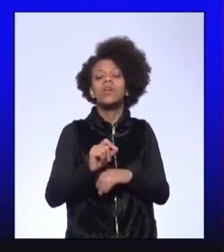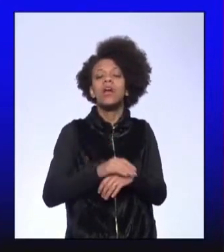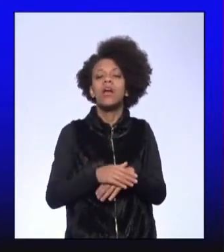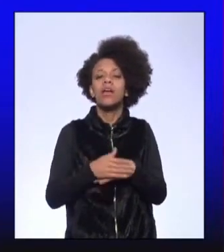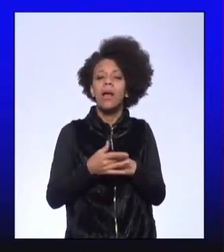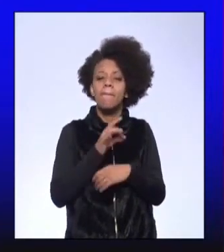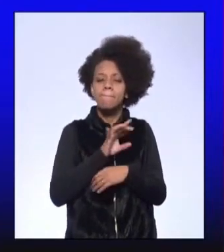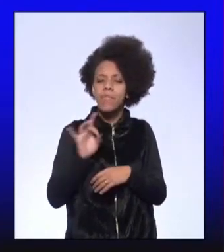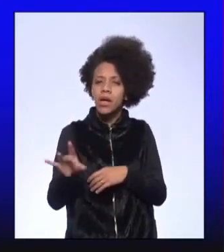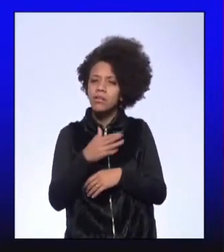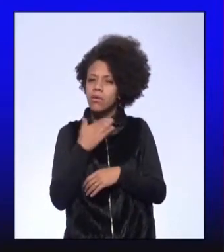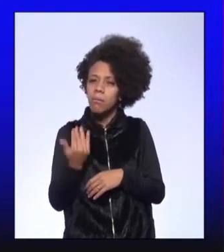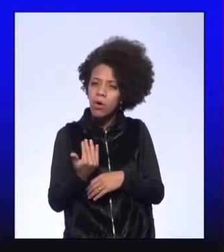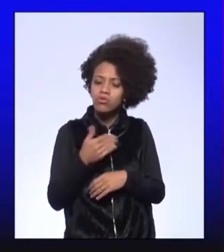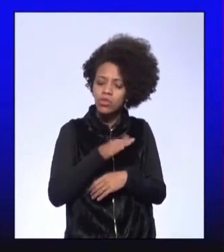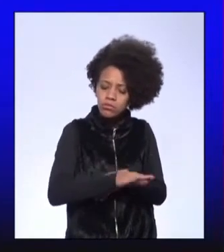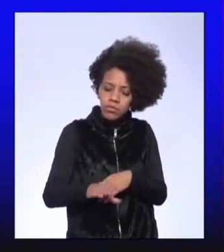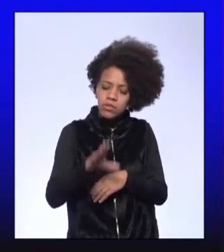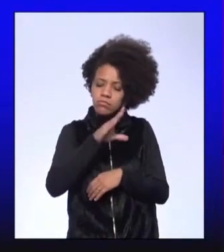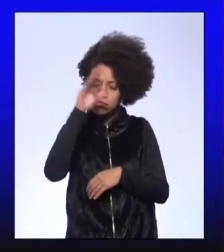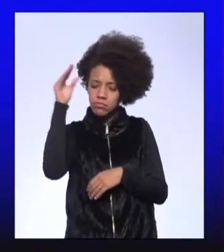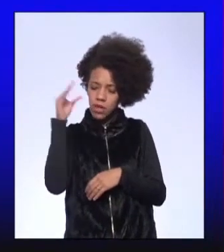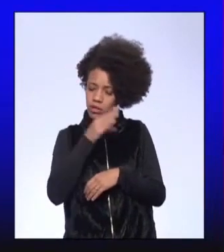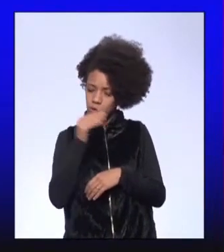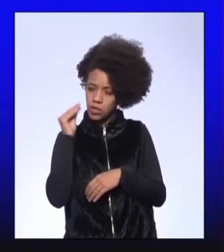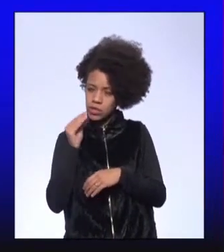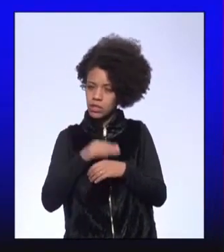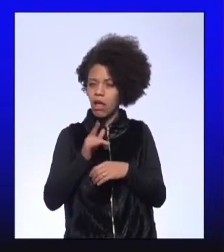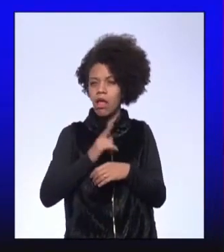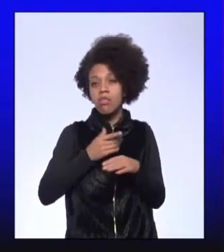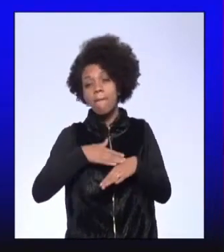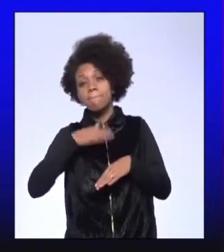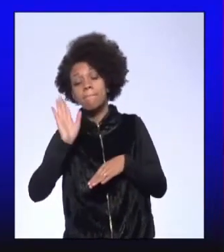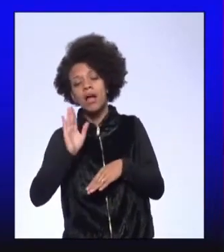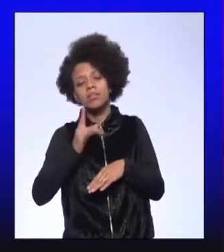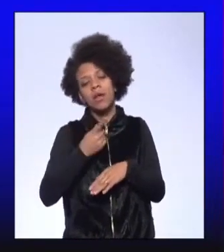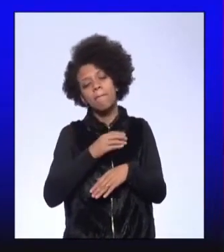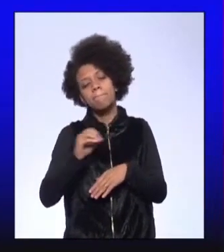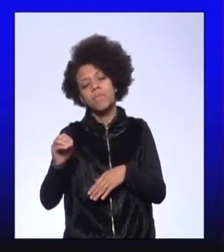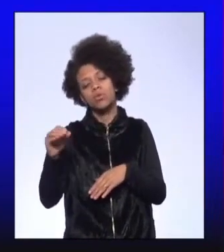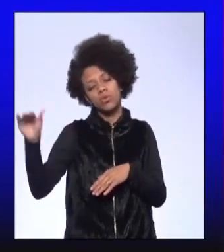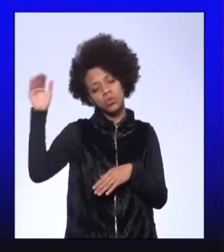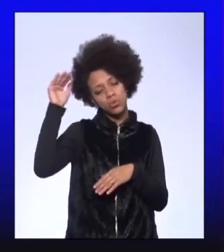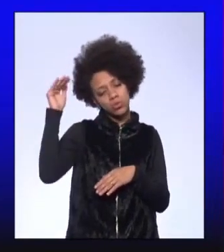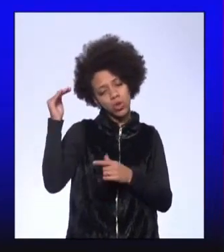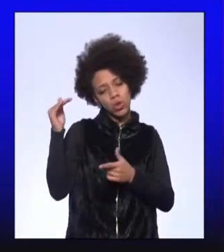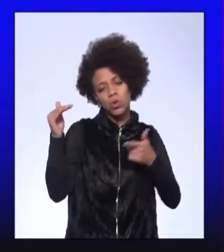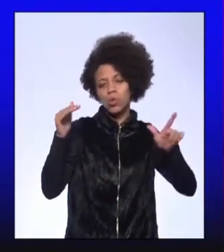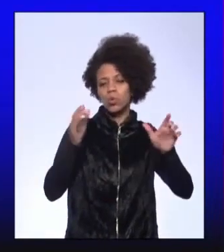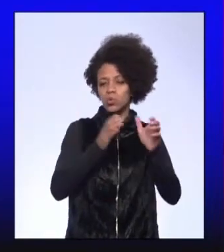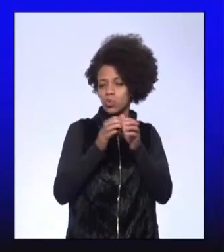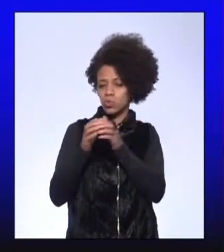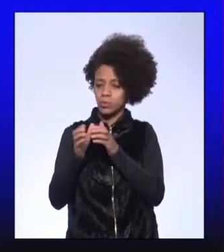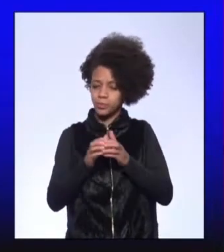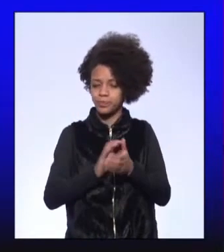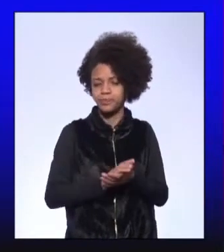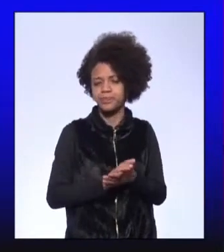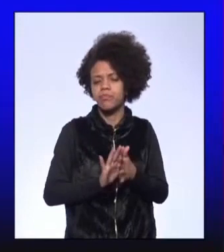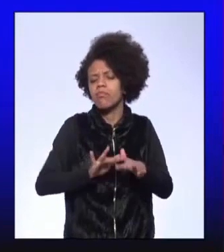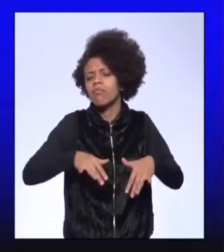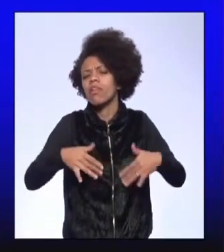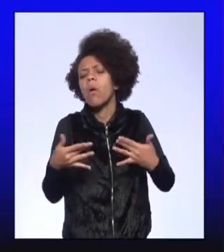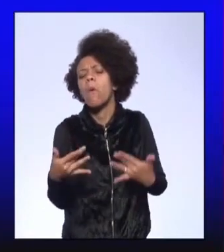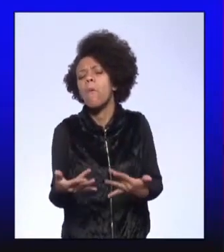para cada morte em criança e adolescente, eles têm outras 1.000 mortes em adultos em outros grupos etários. Quais são